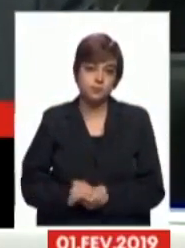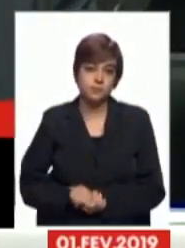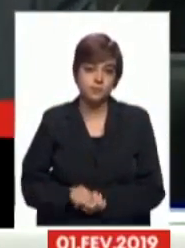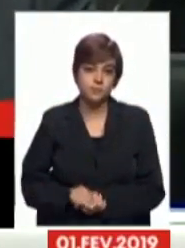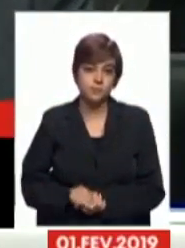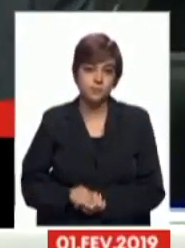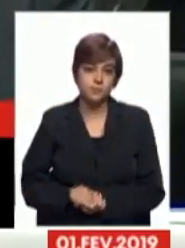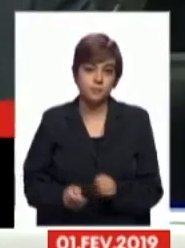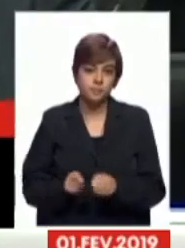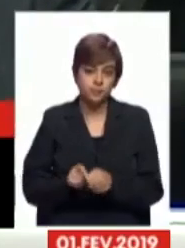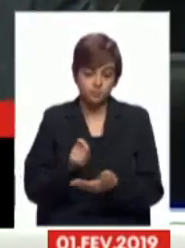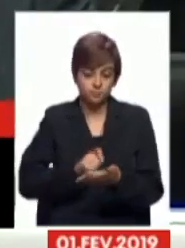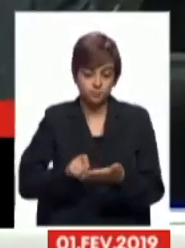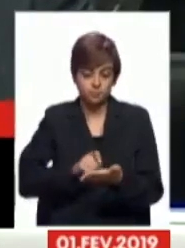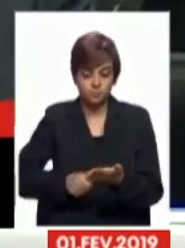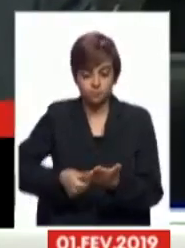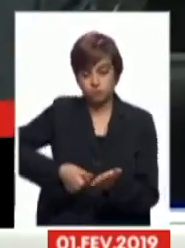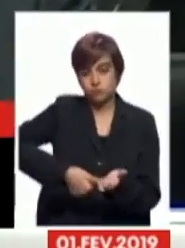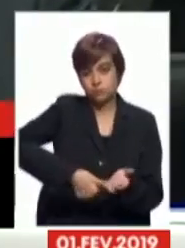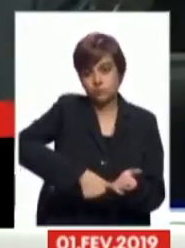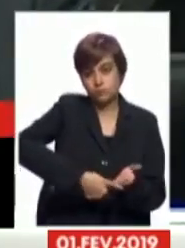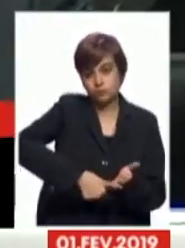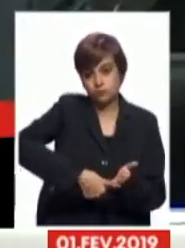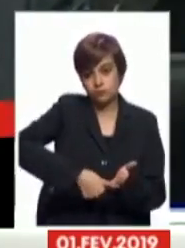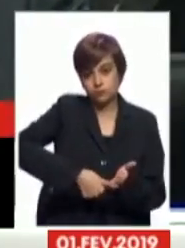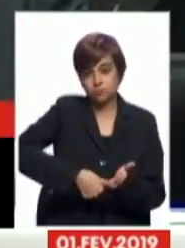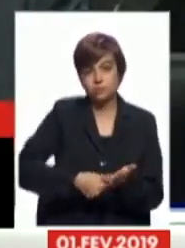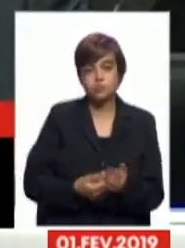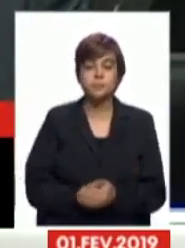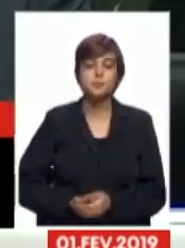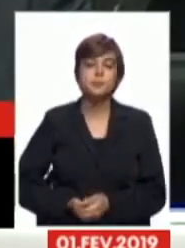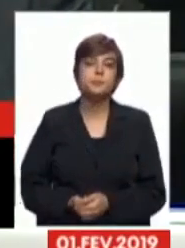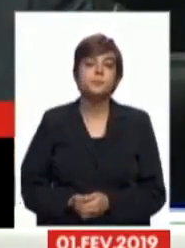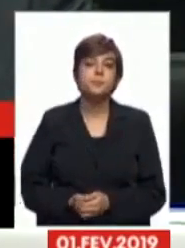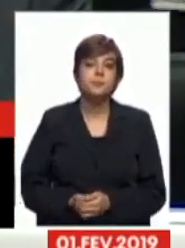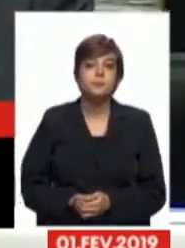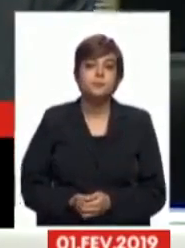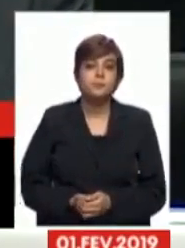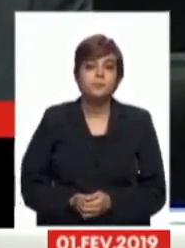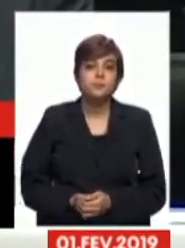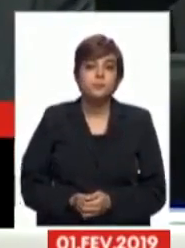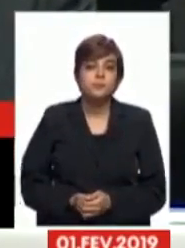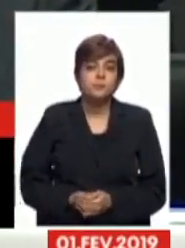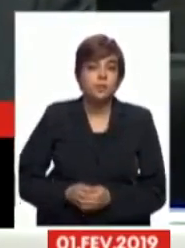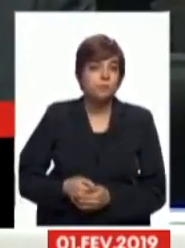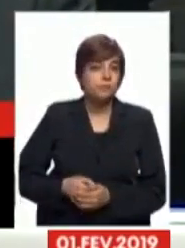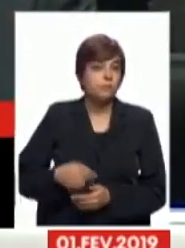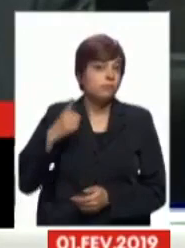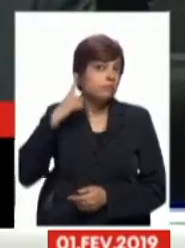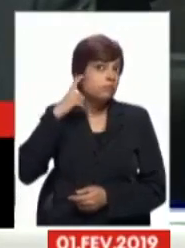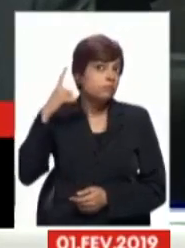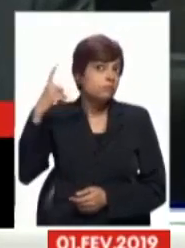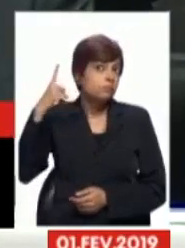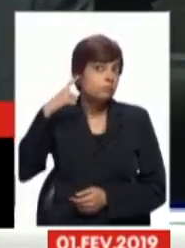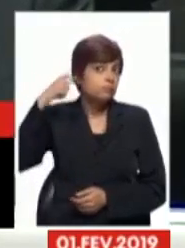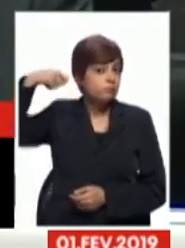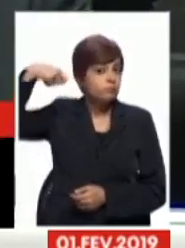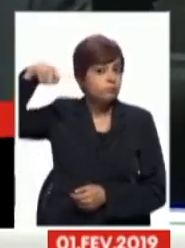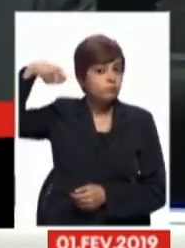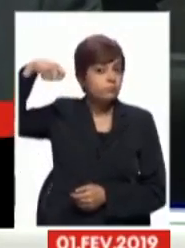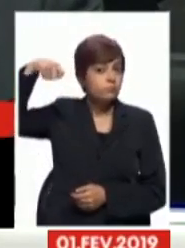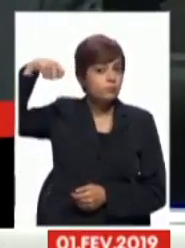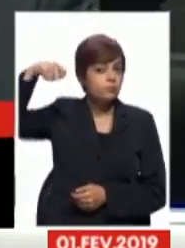o registro biométrico no terminal. Ao toque da campainha e dentro de um